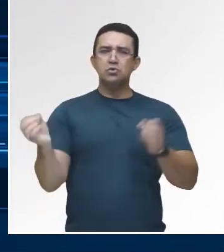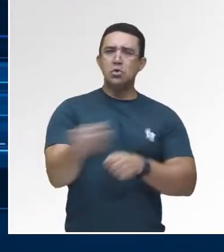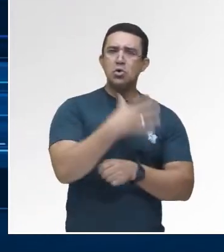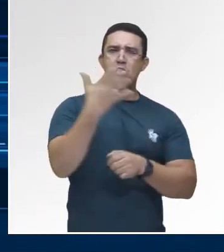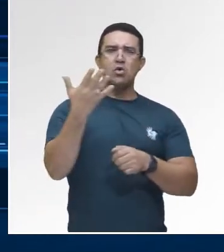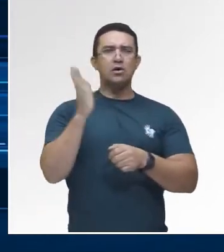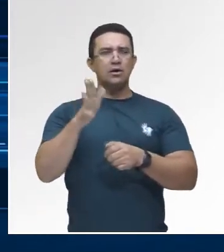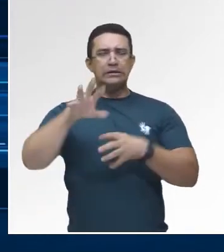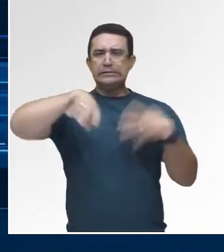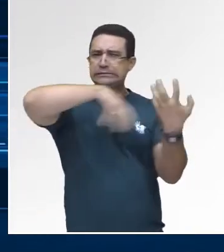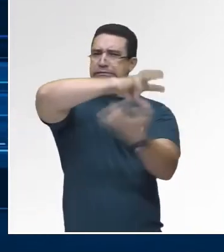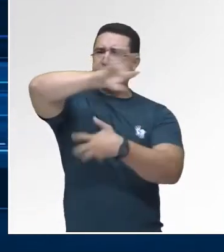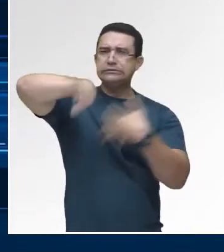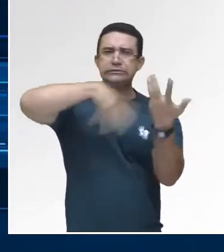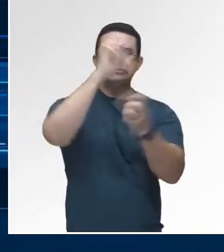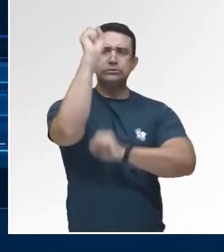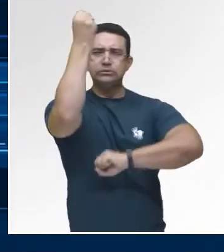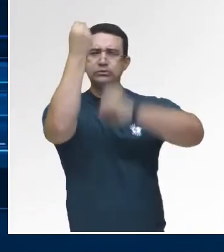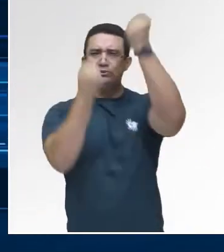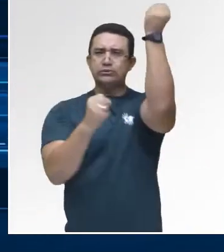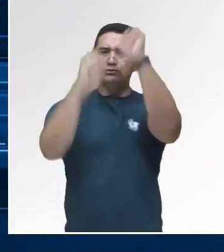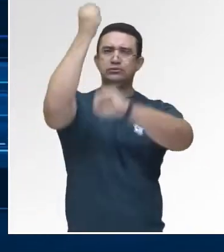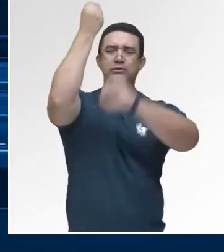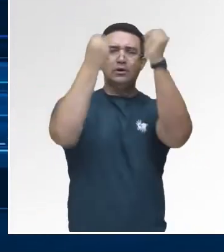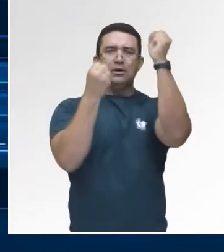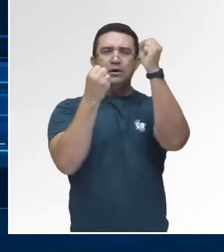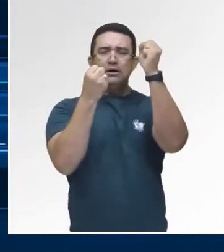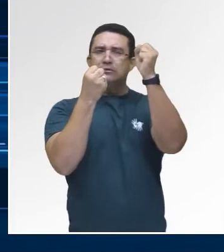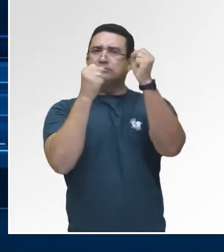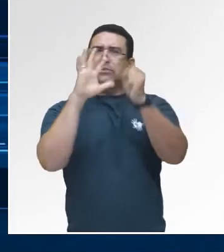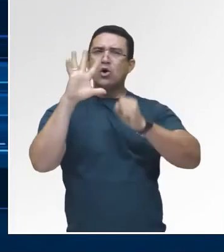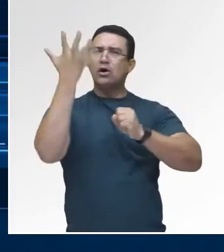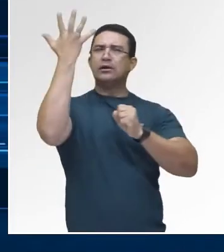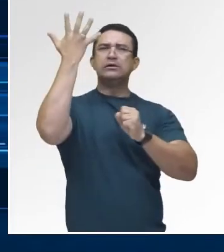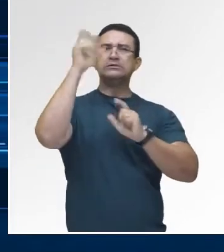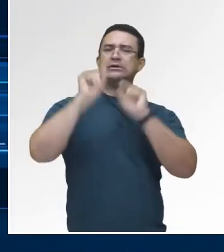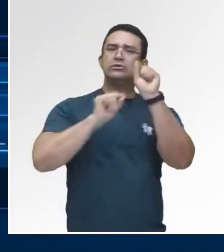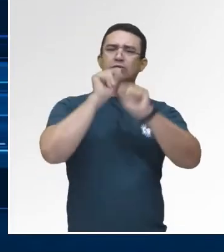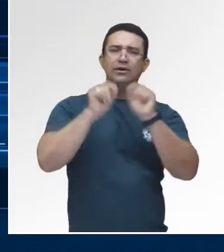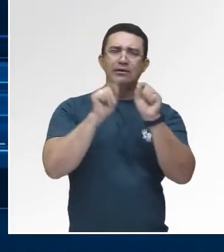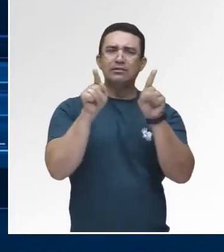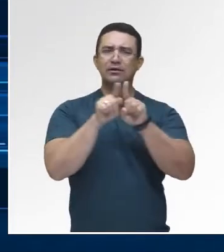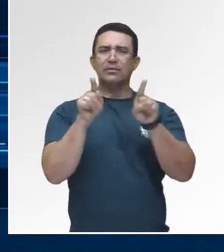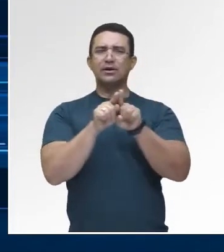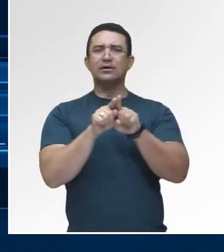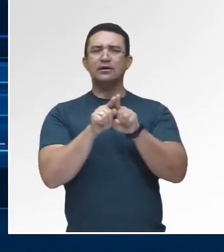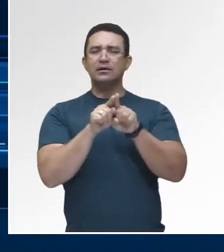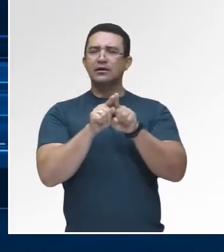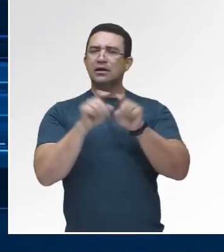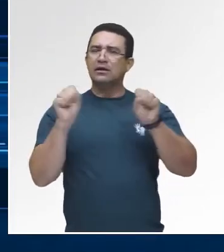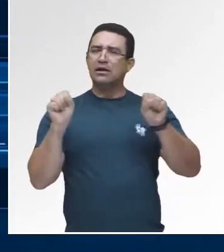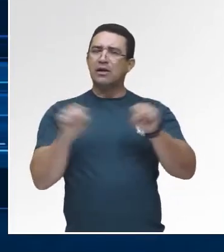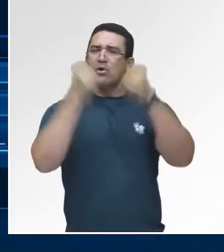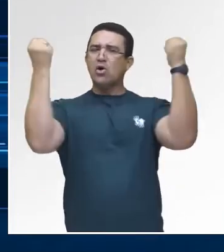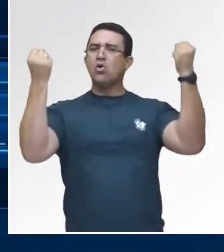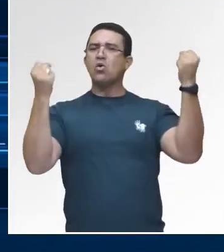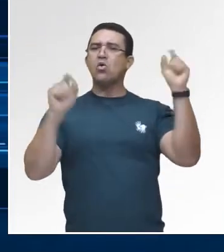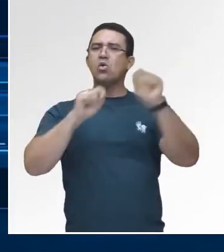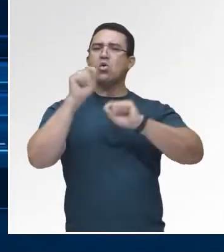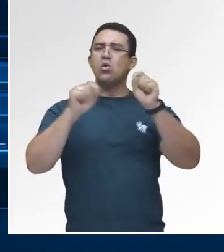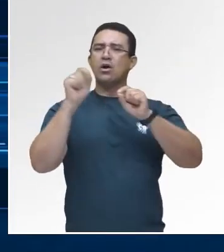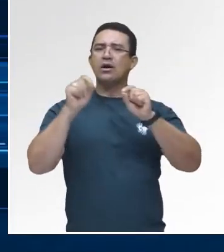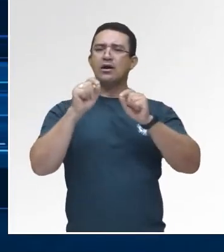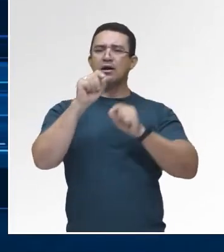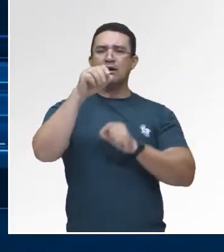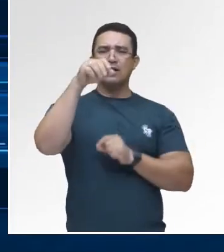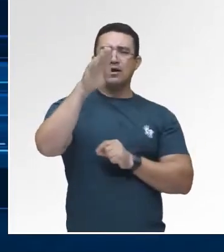uma revolução industrial, está ocorreu há pouco a queda da